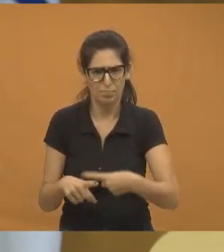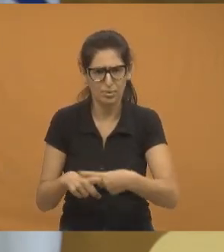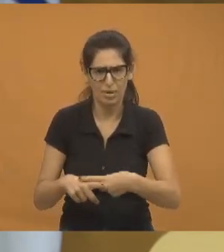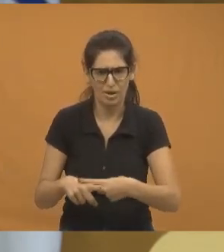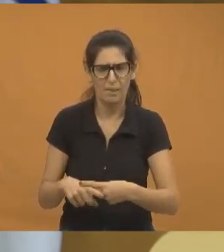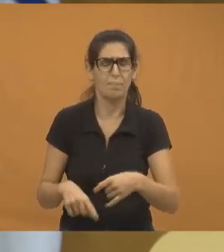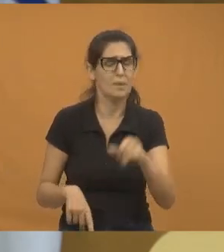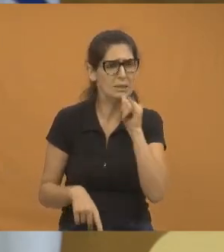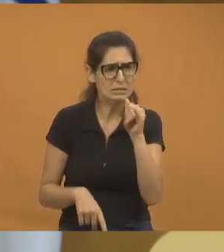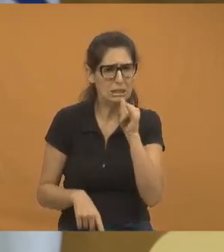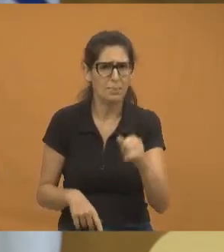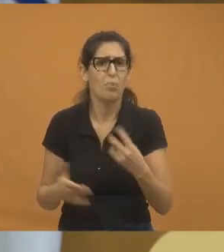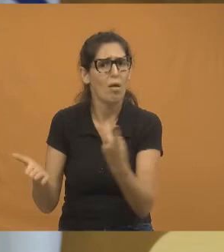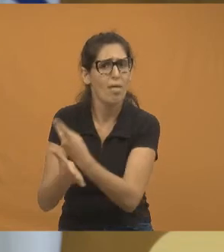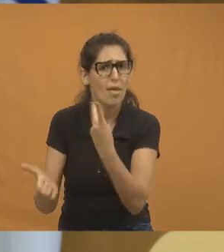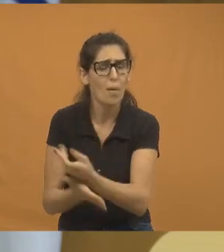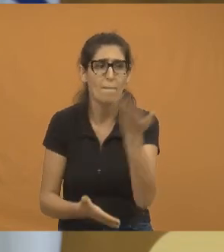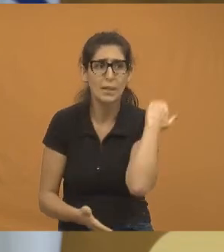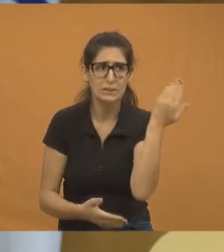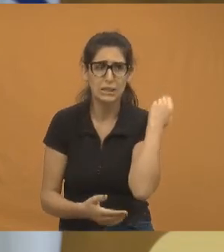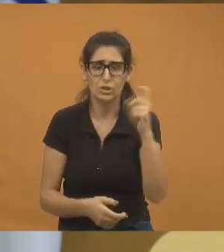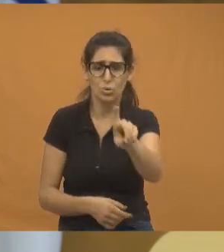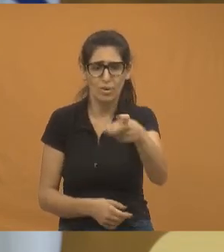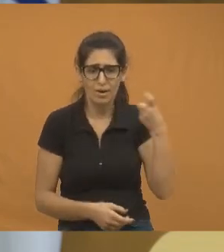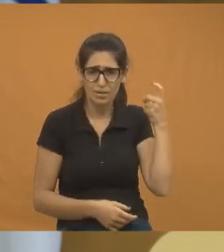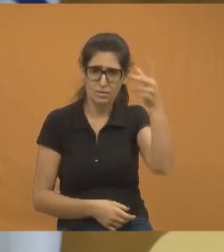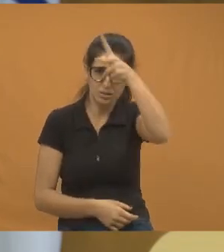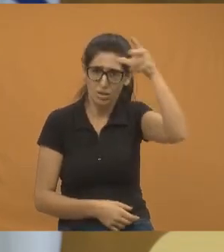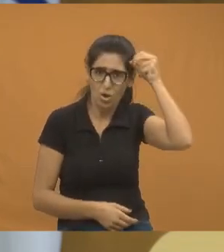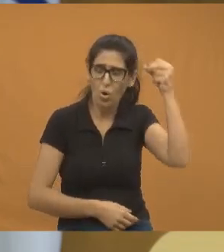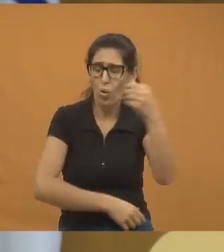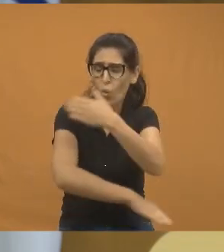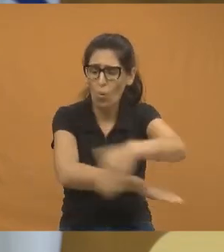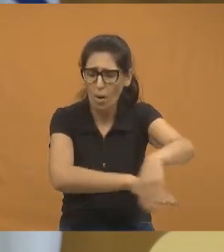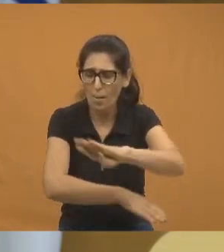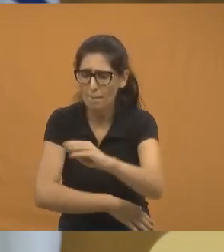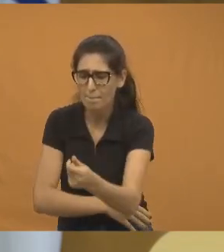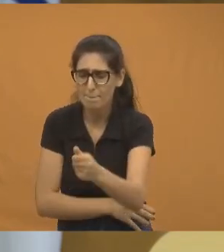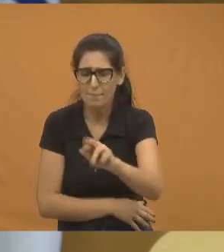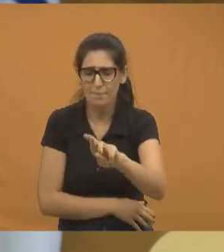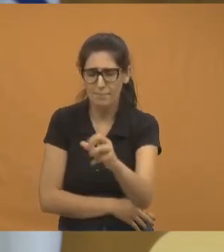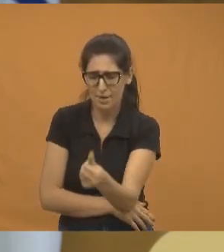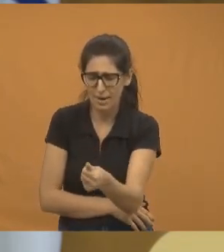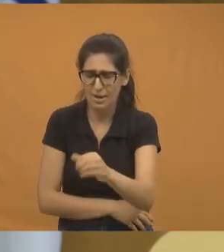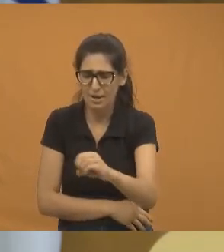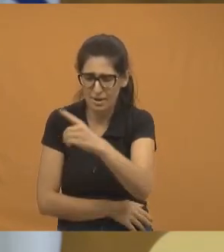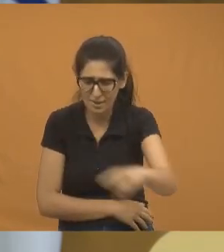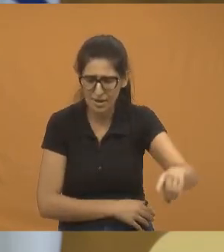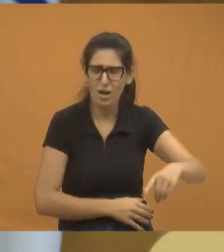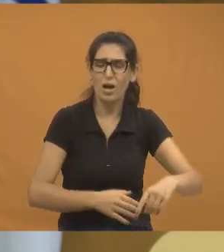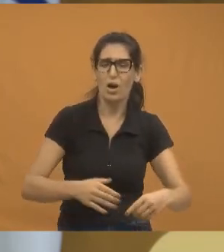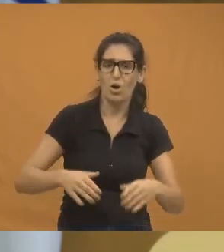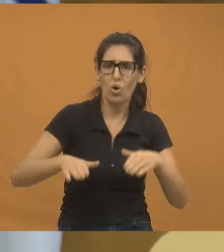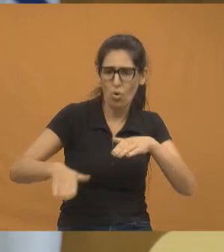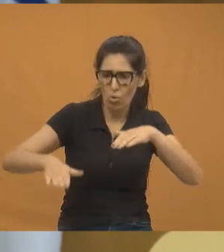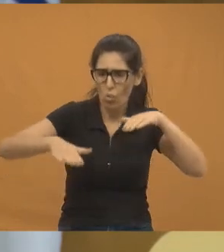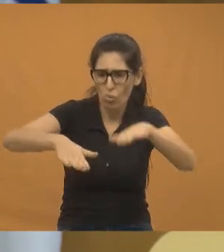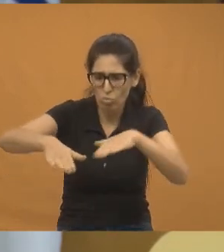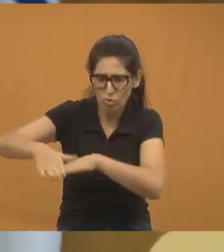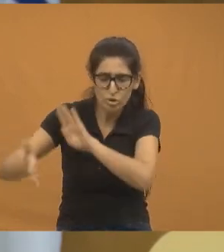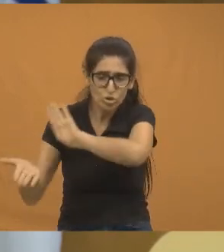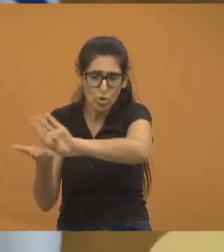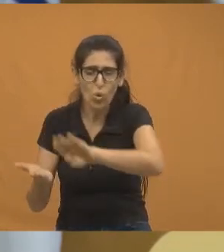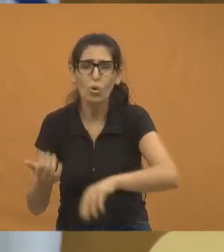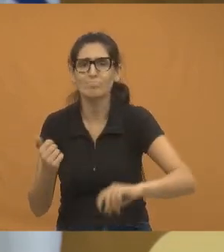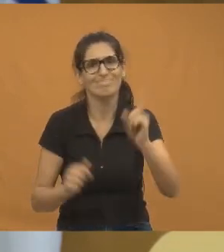eu acho que o hamilton cometeu na rua barão foi quando ele tirou o estacionamento não ter feito uma ciclovia que se tivesse feito uma ciclovia lá